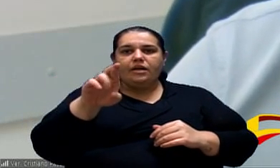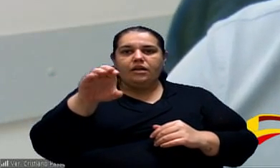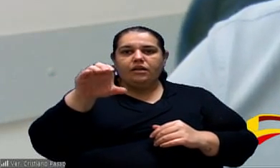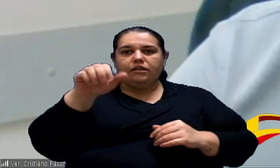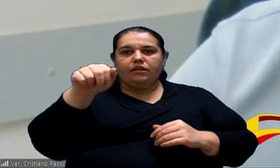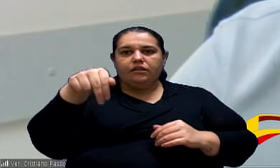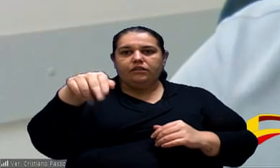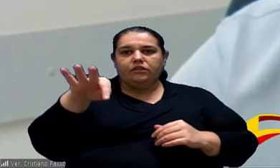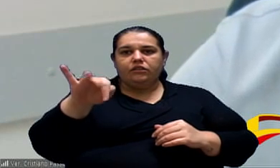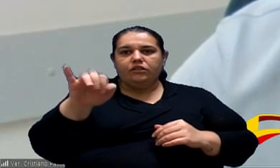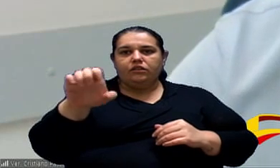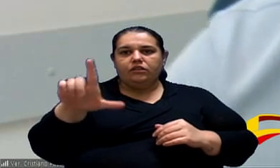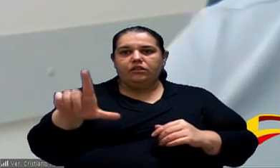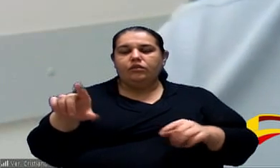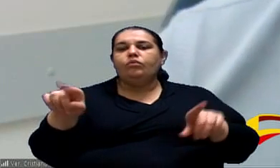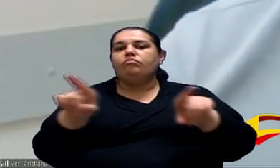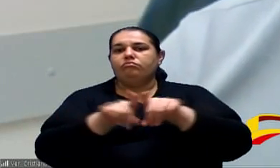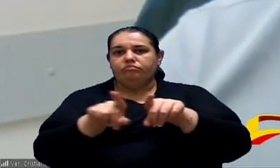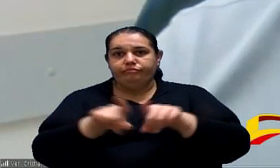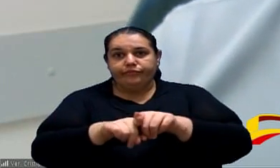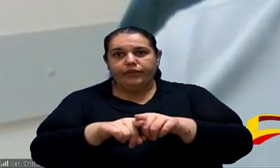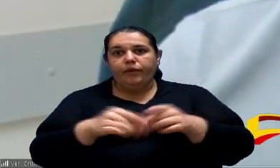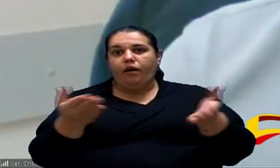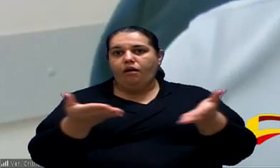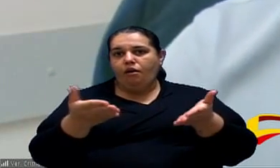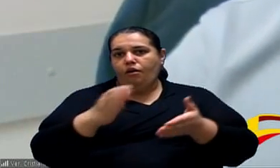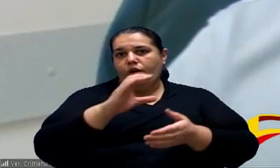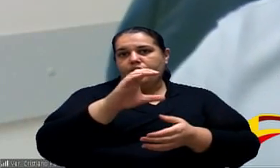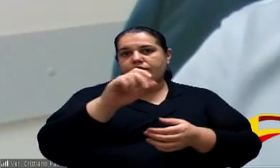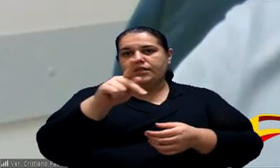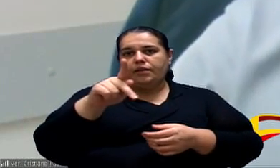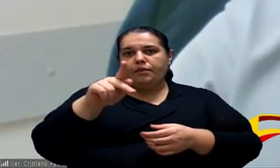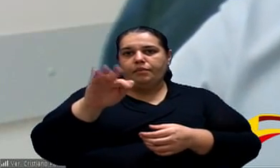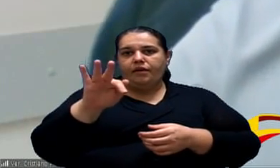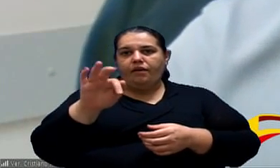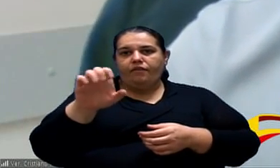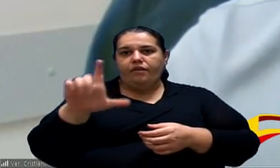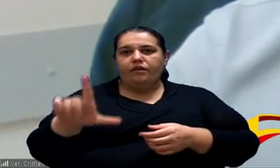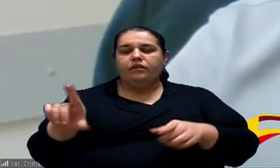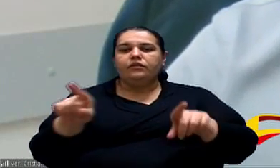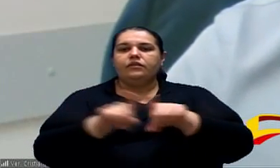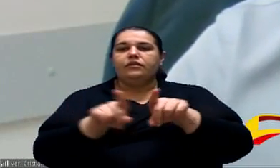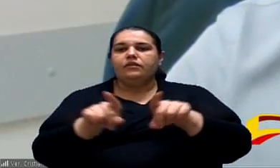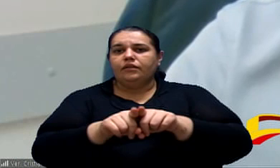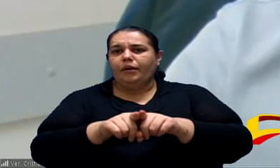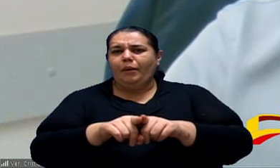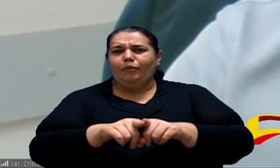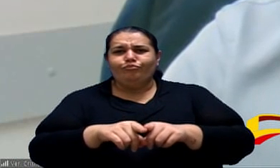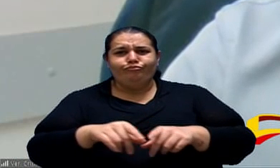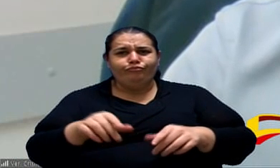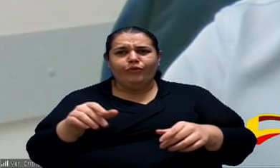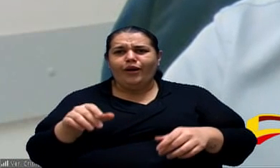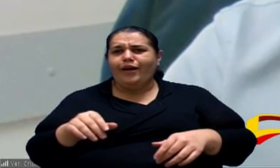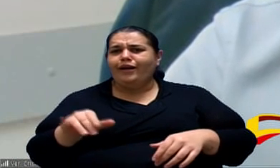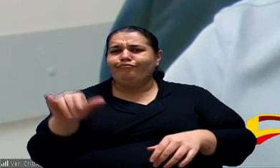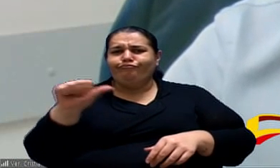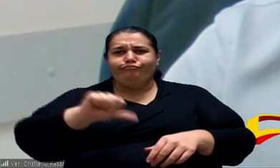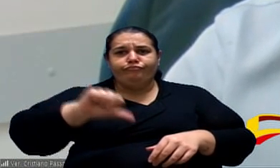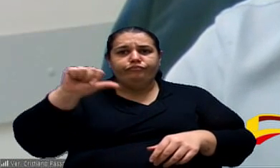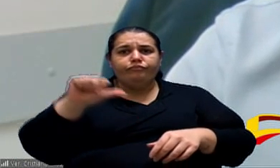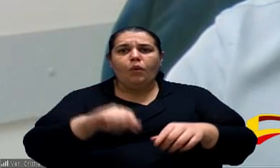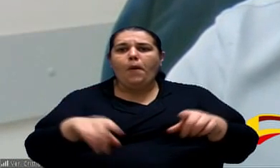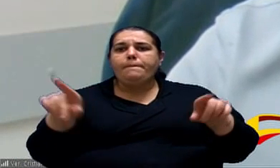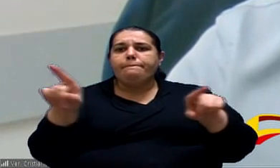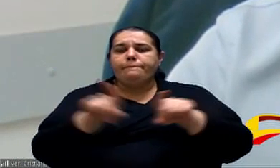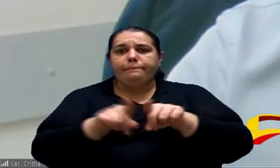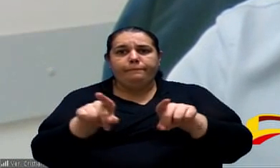tivemos aqui o caso também da CPFL, não cabe no projeto, mas vimos esse péssimo atendimento. É só para a gente comentar, e a